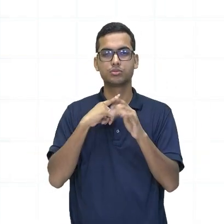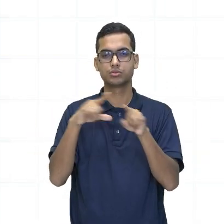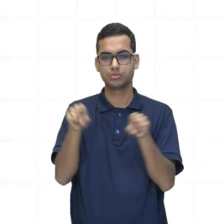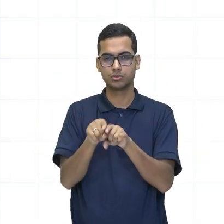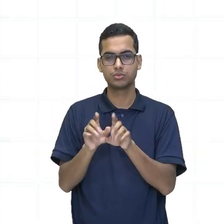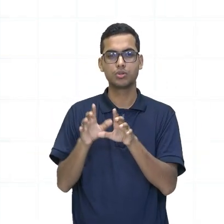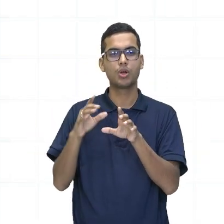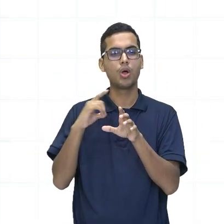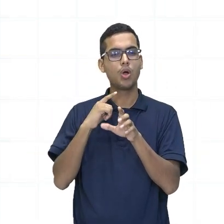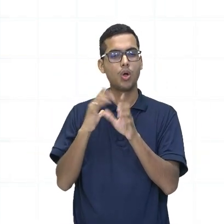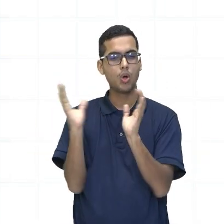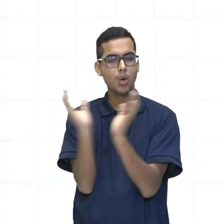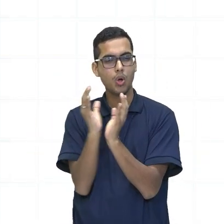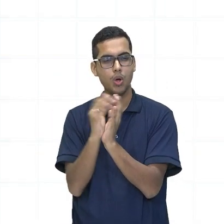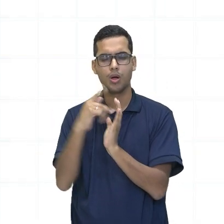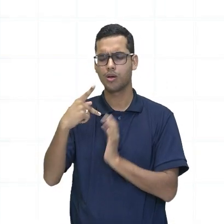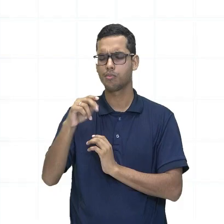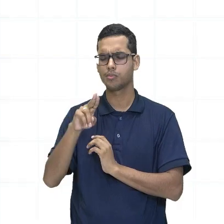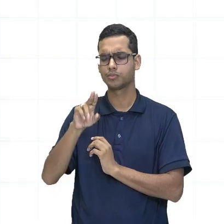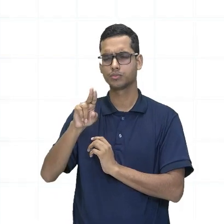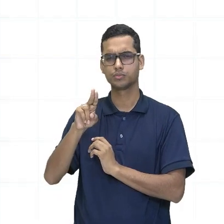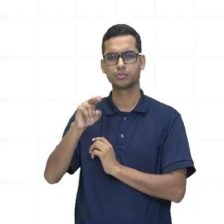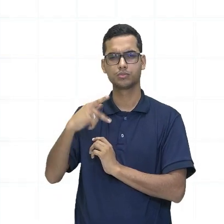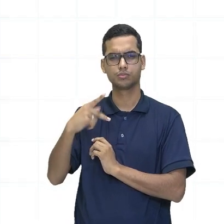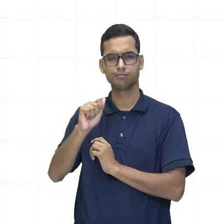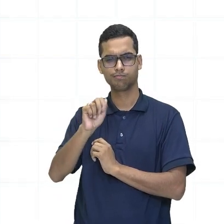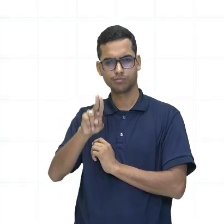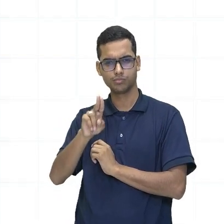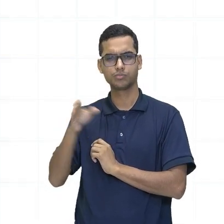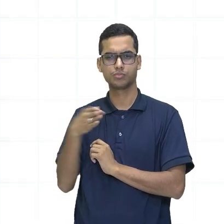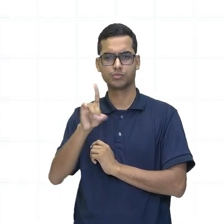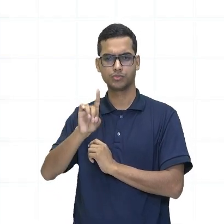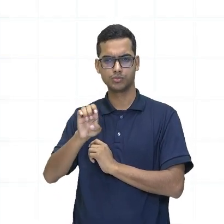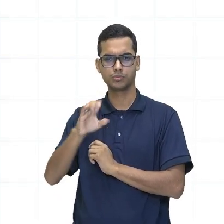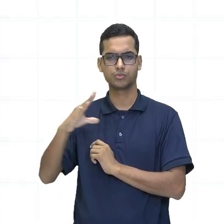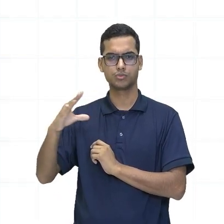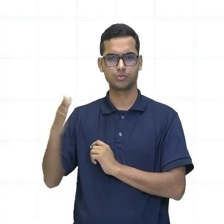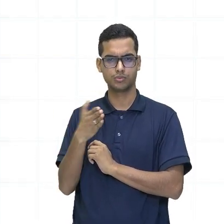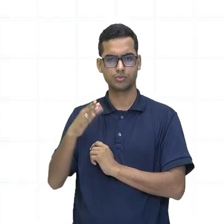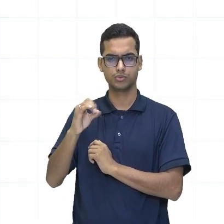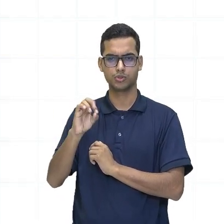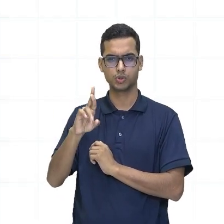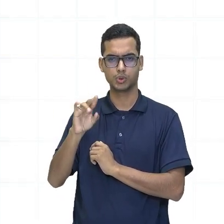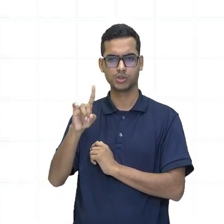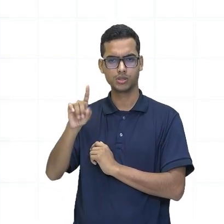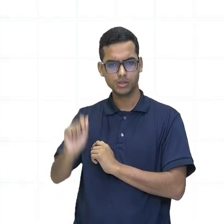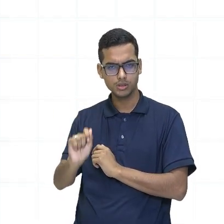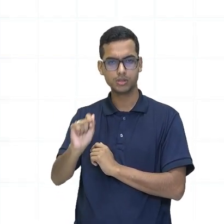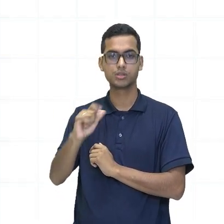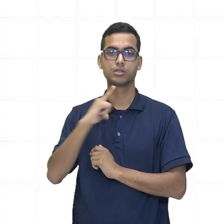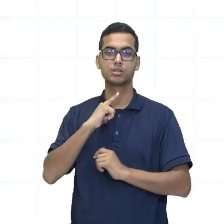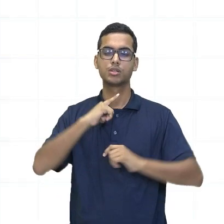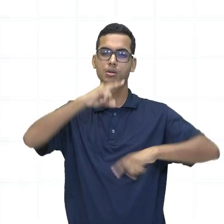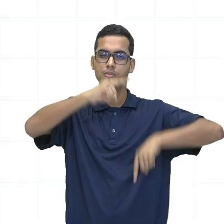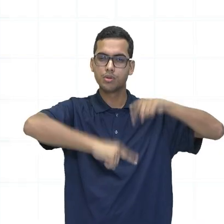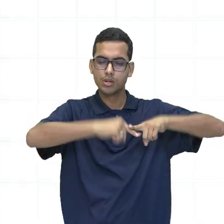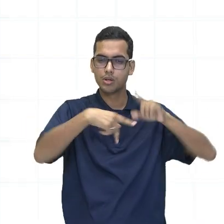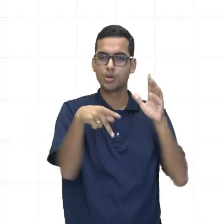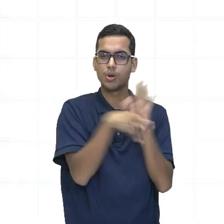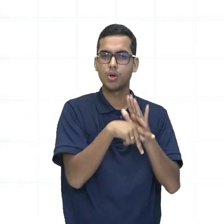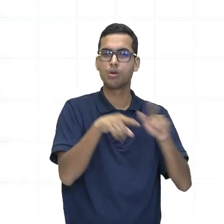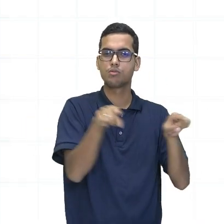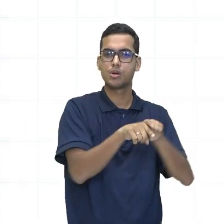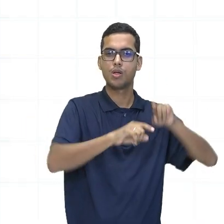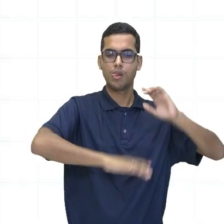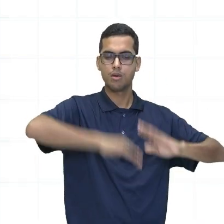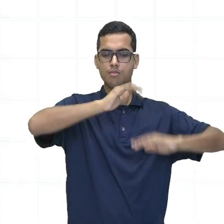que reúnem músicos que tocam instrumentos de percussão. Então, lá no Nordeste,